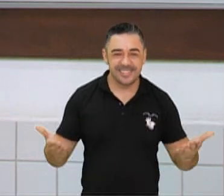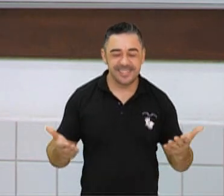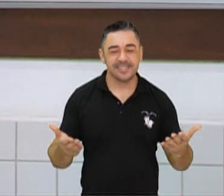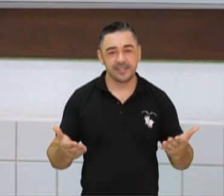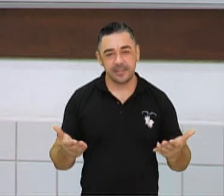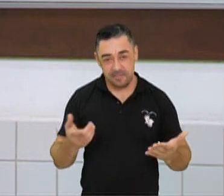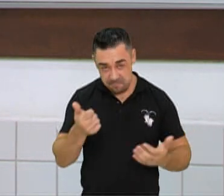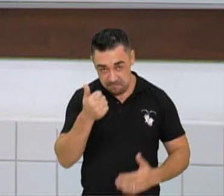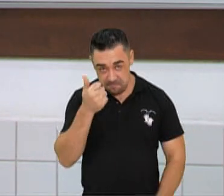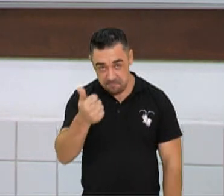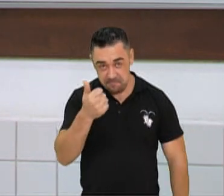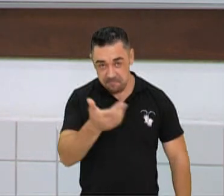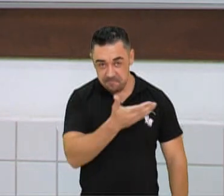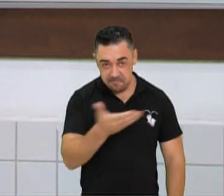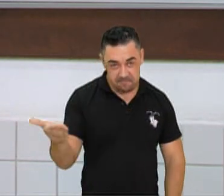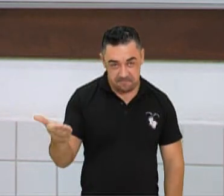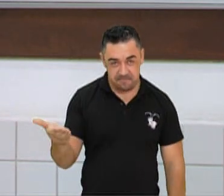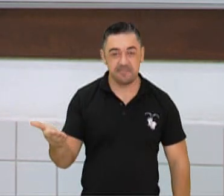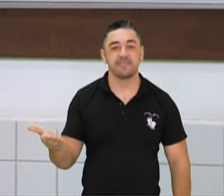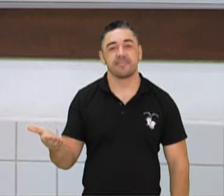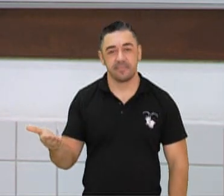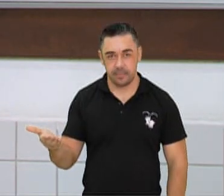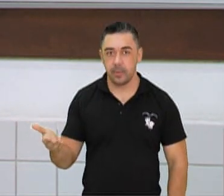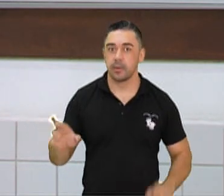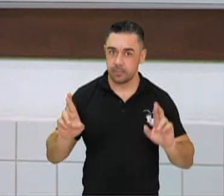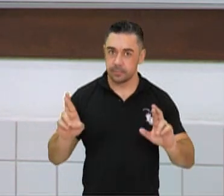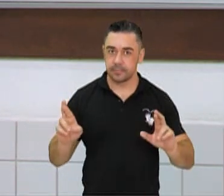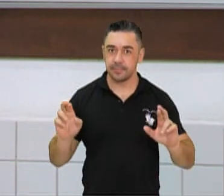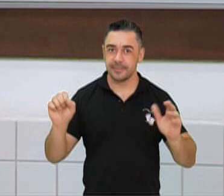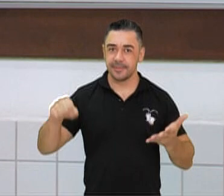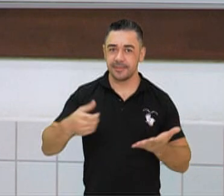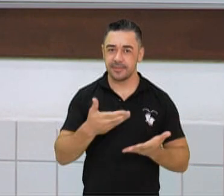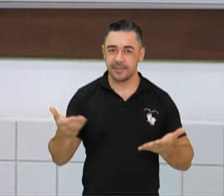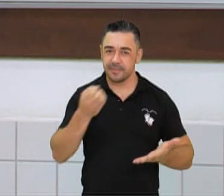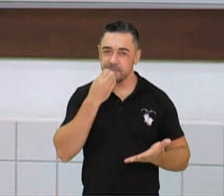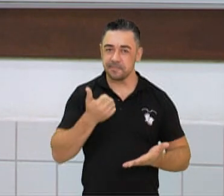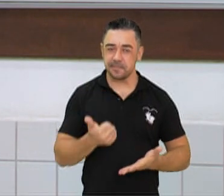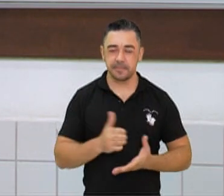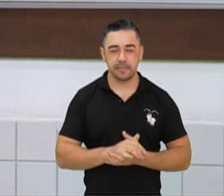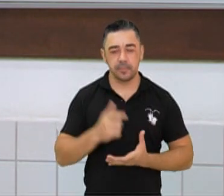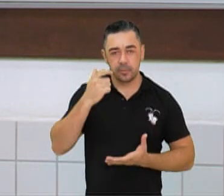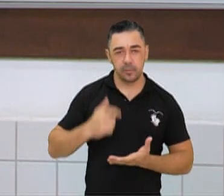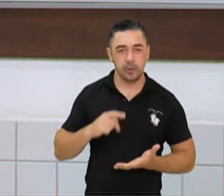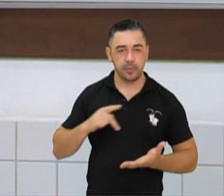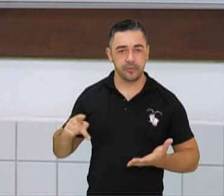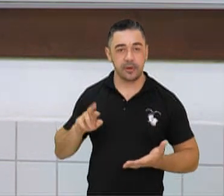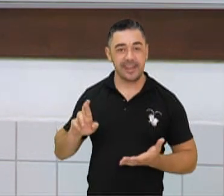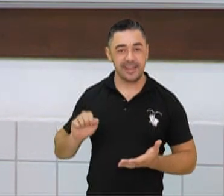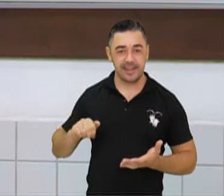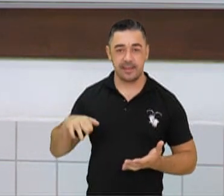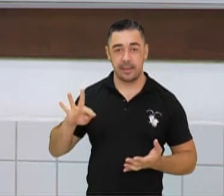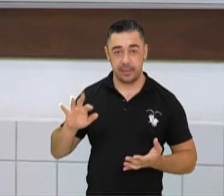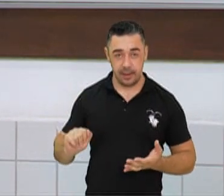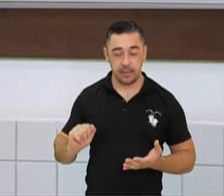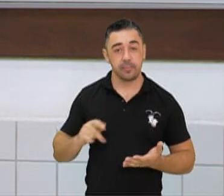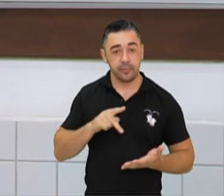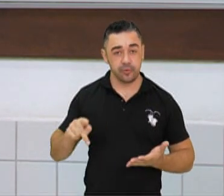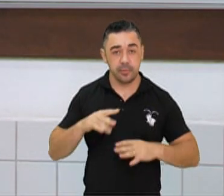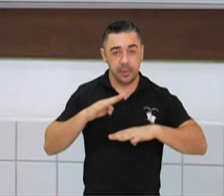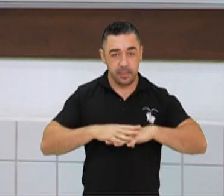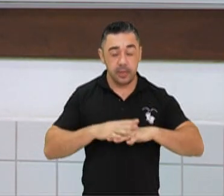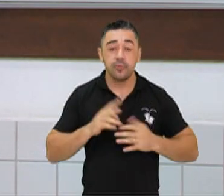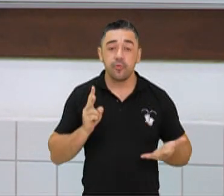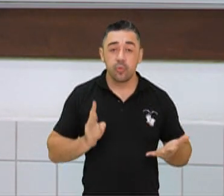pessoal aí de casa, tudo bem com vocês? Espero que sim! Eu sou a professora Renata Balbino, de Matemática, e darei continuidade